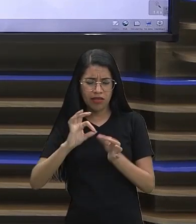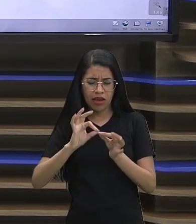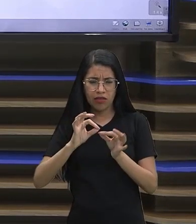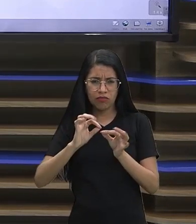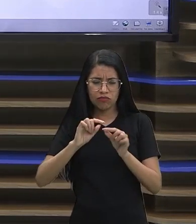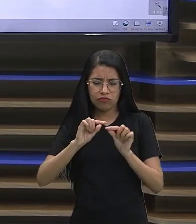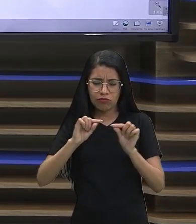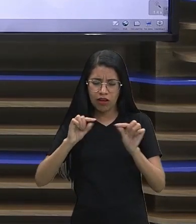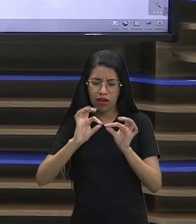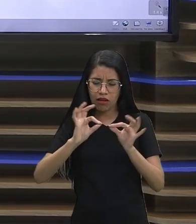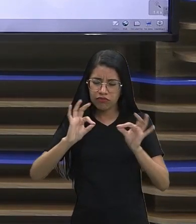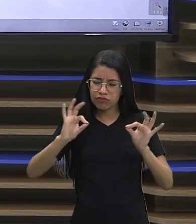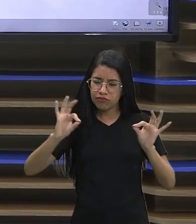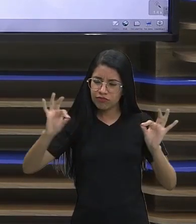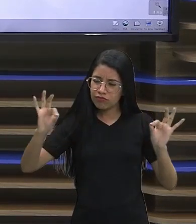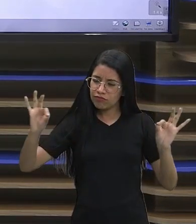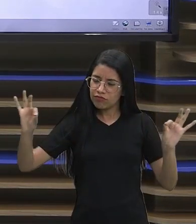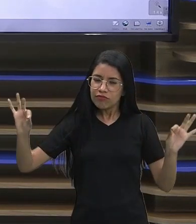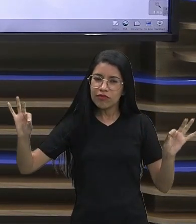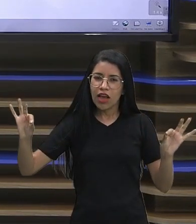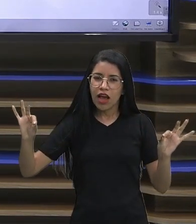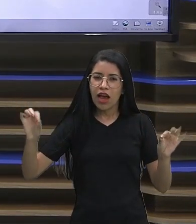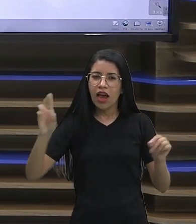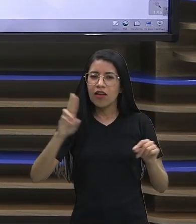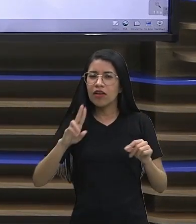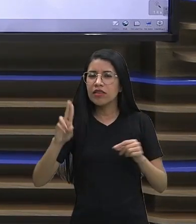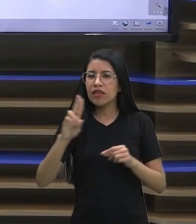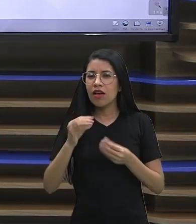enorme, né? Ele vai pegar a linha